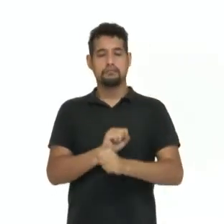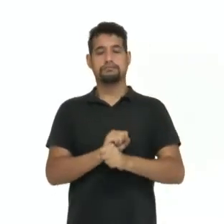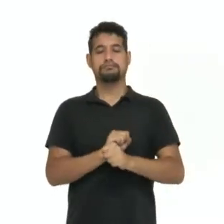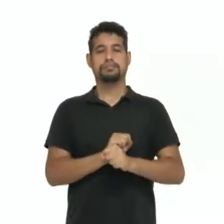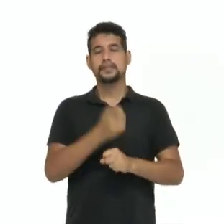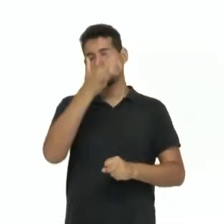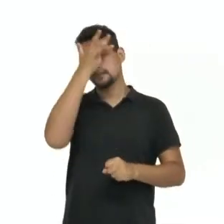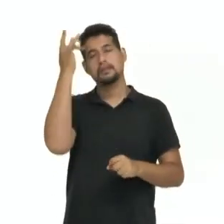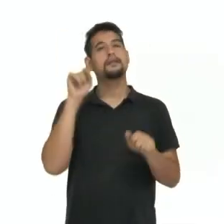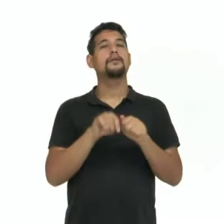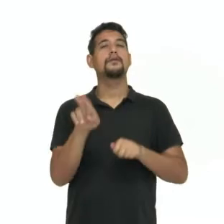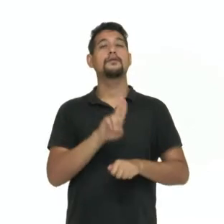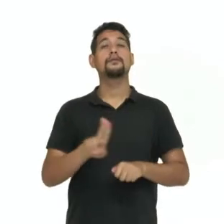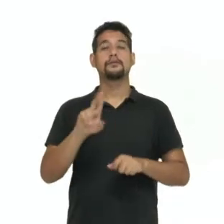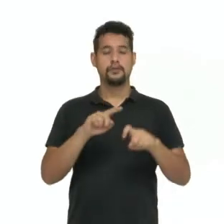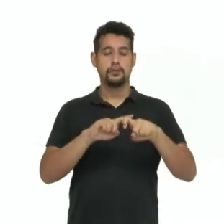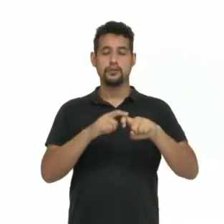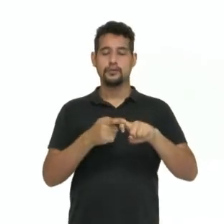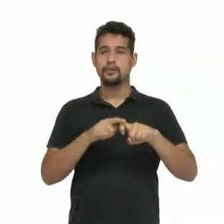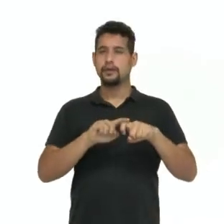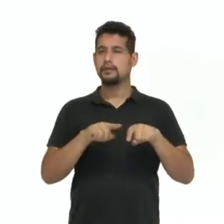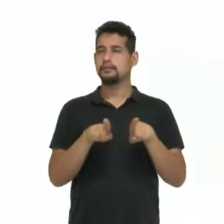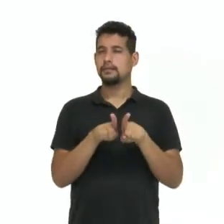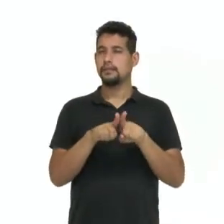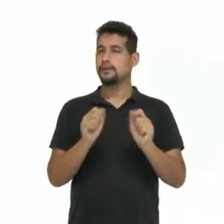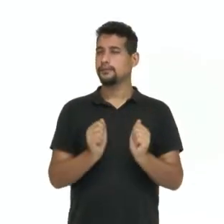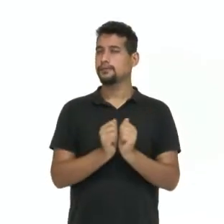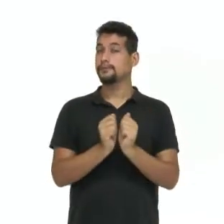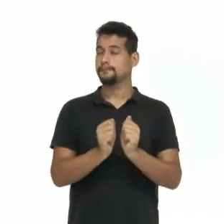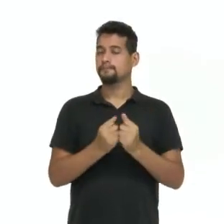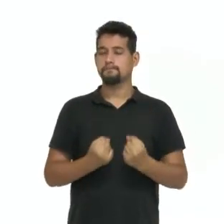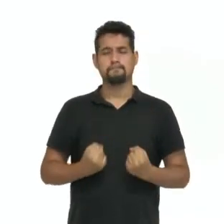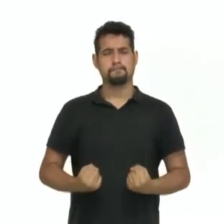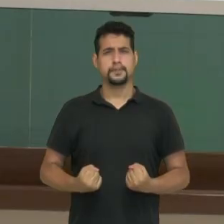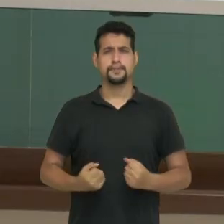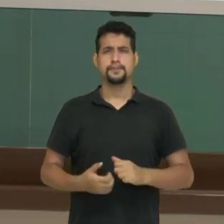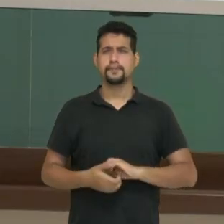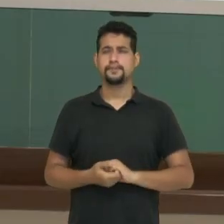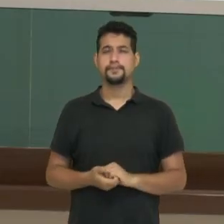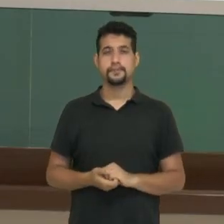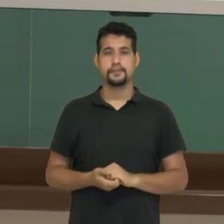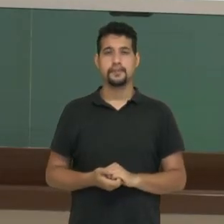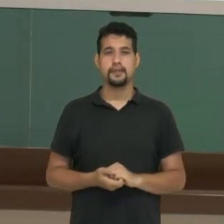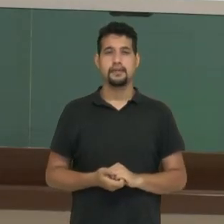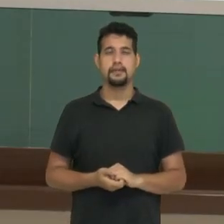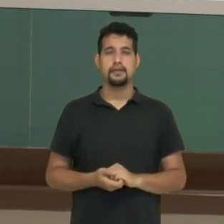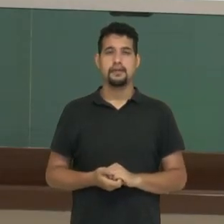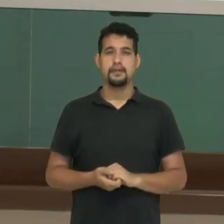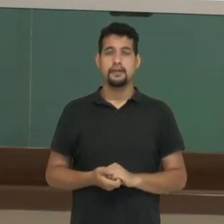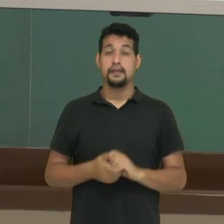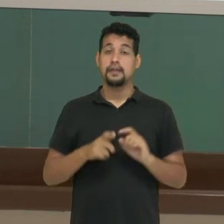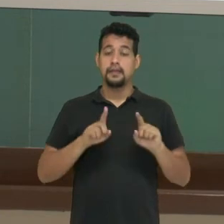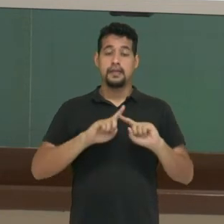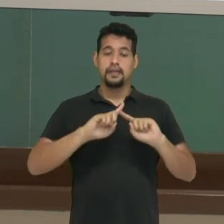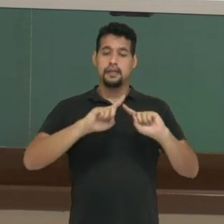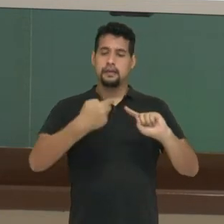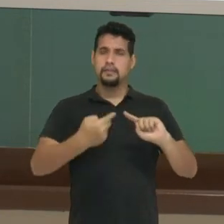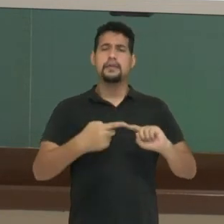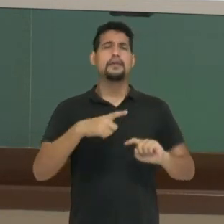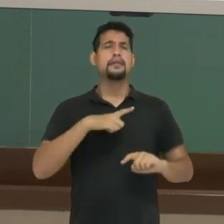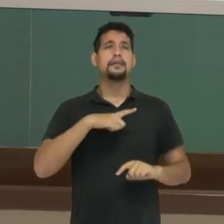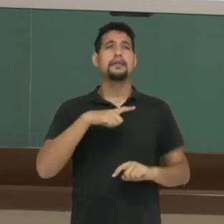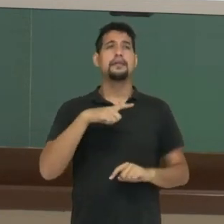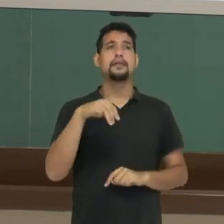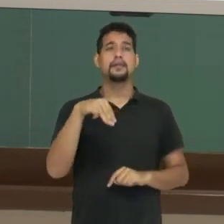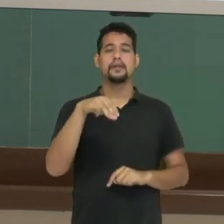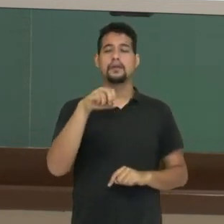ele fazendo uso do joelho, né? Agregado ao seu próprio peso do corpo. Ok? Na sequência, a